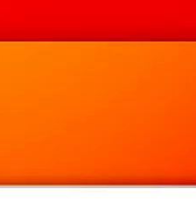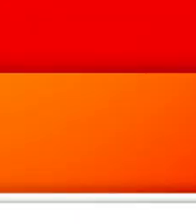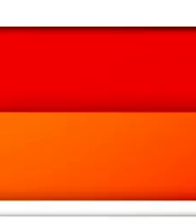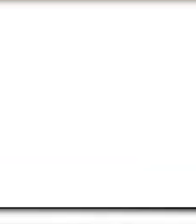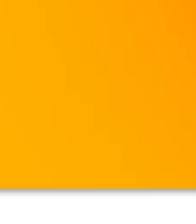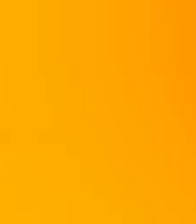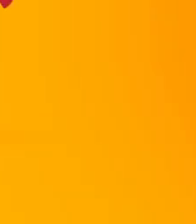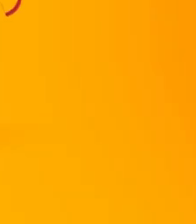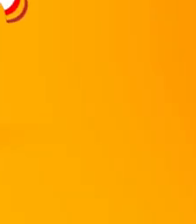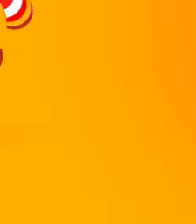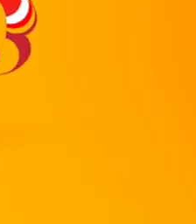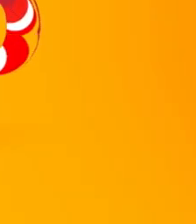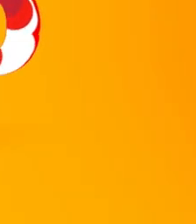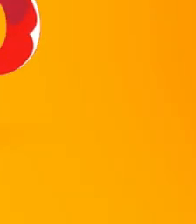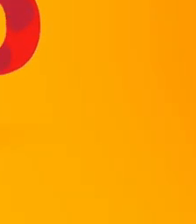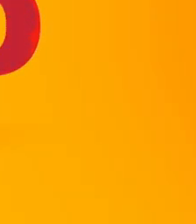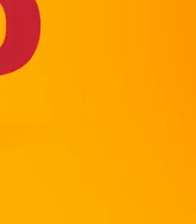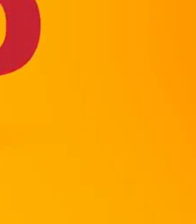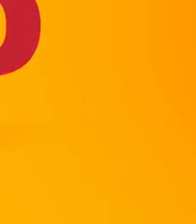Música